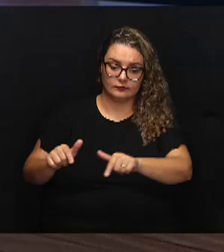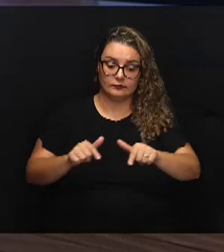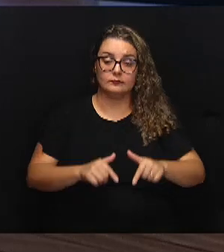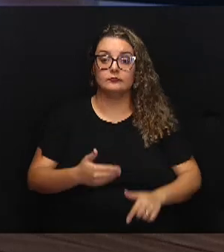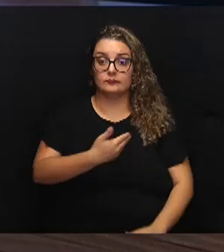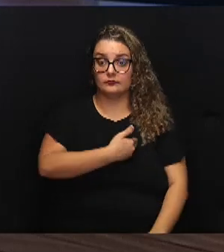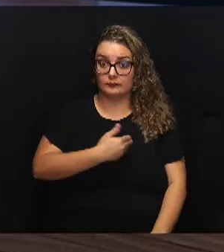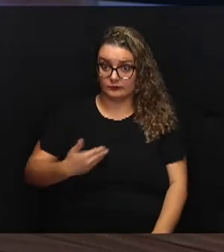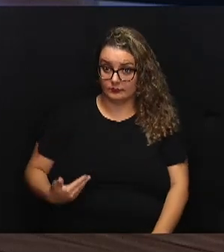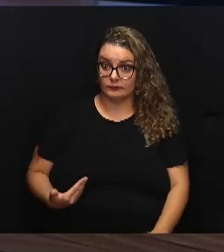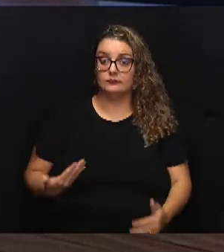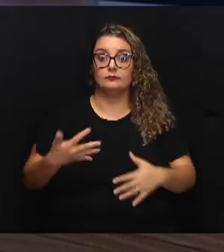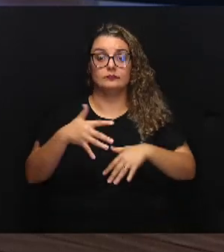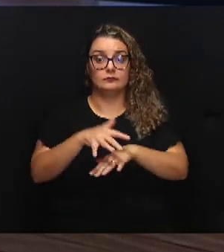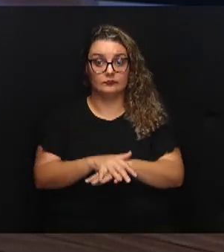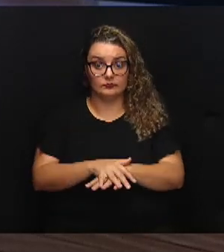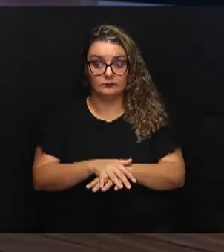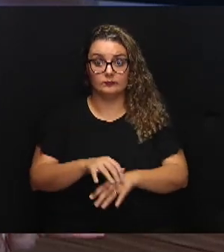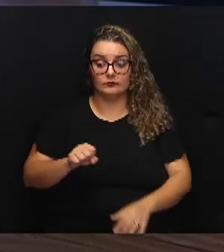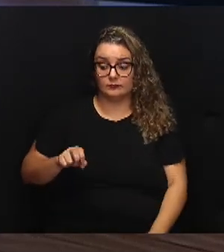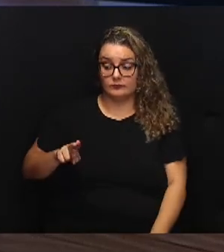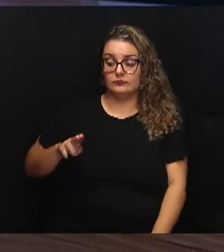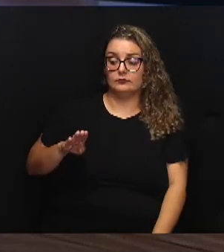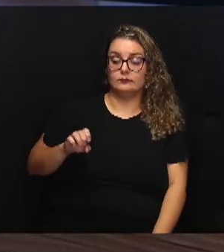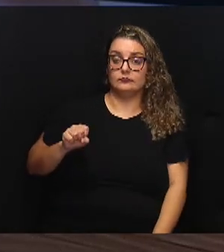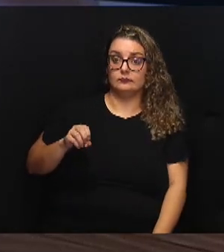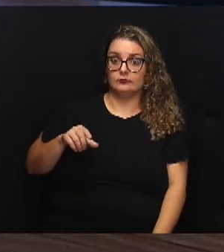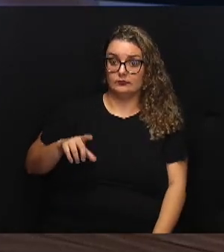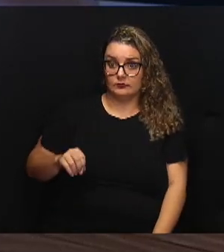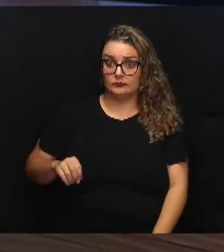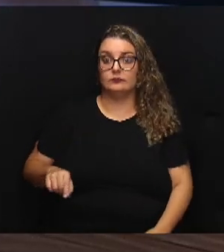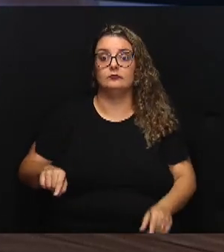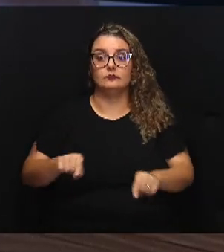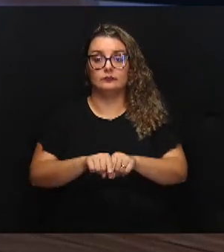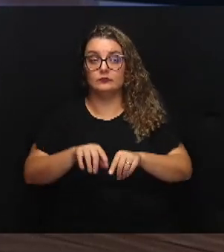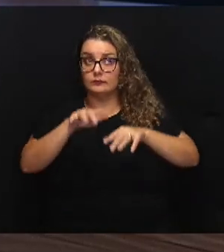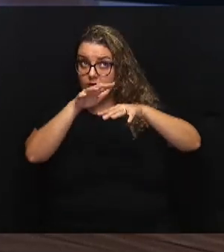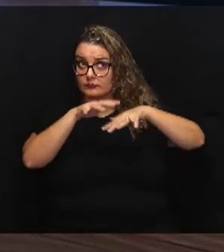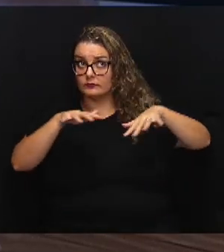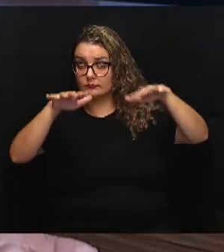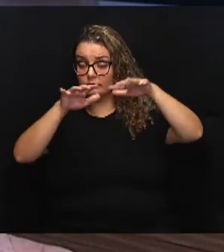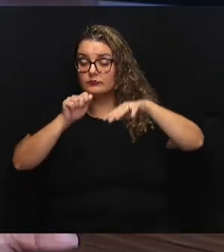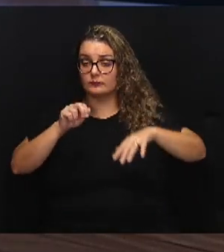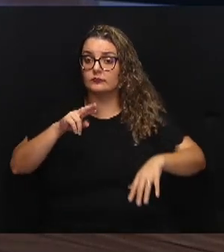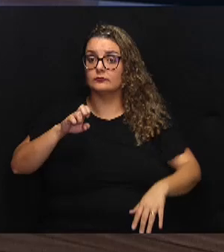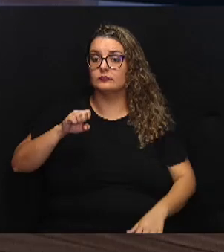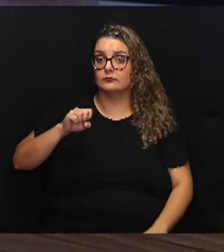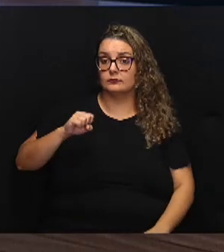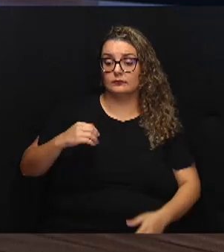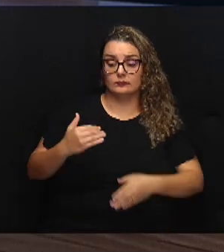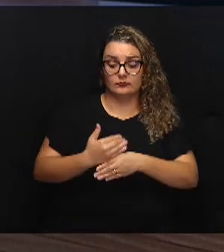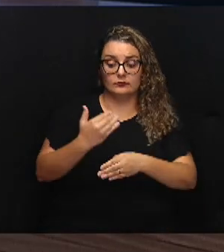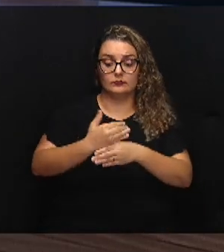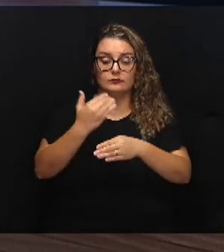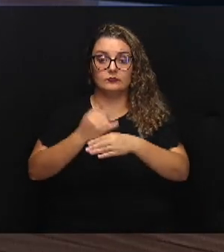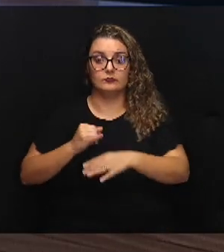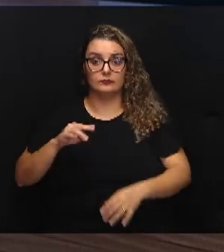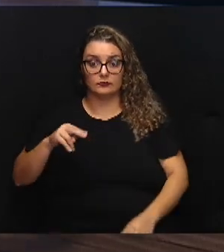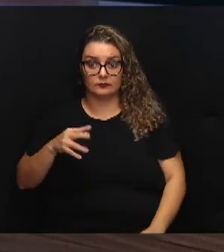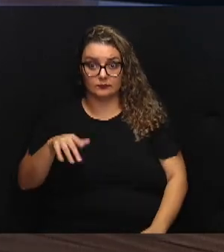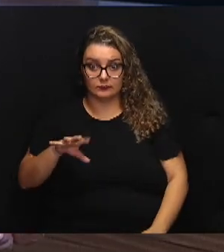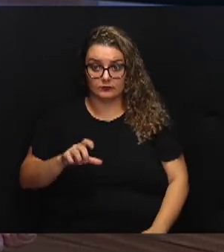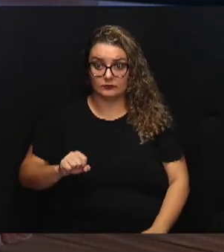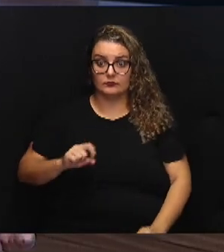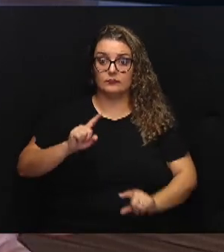públicos, incluindo o subsolo e também os espaços aéreos para obras, instalações